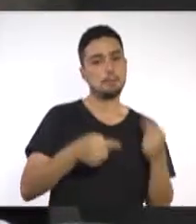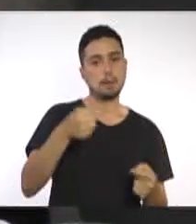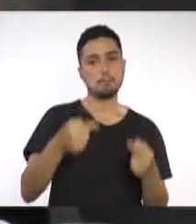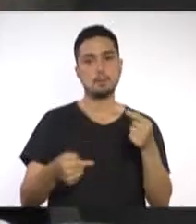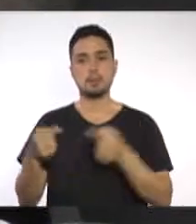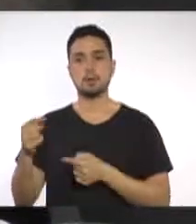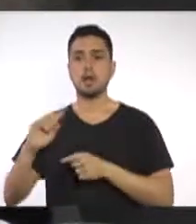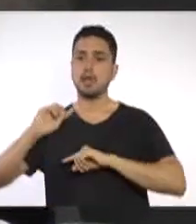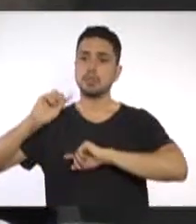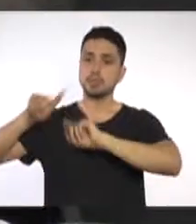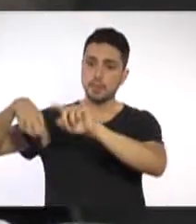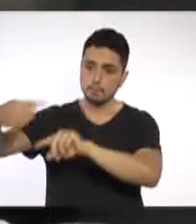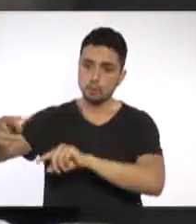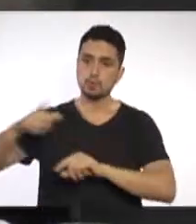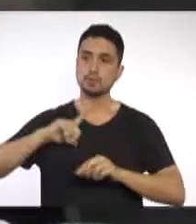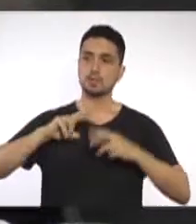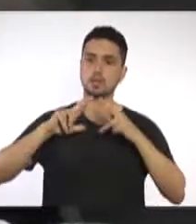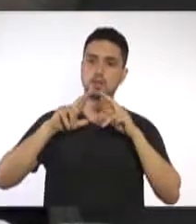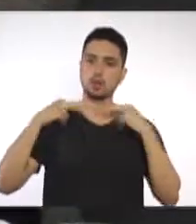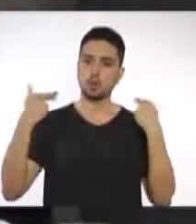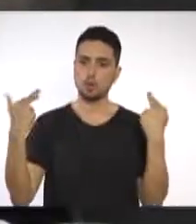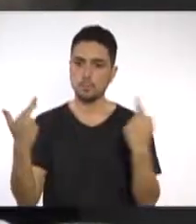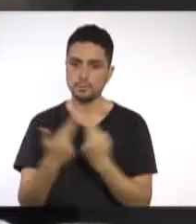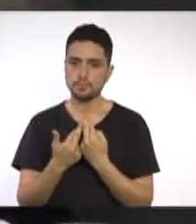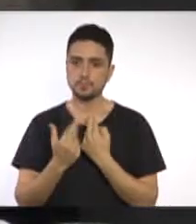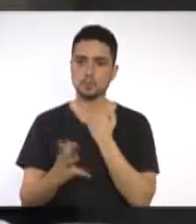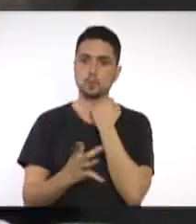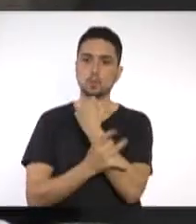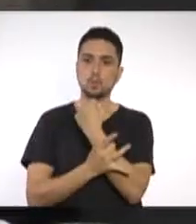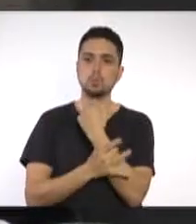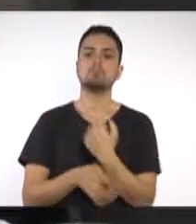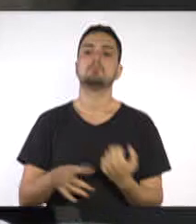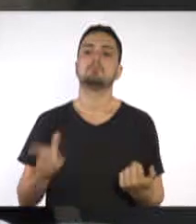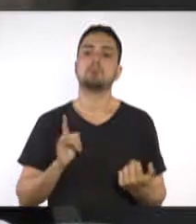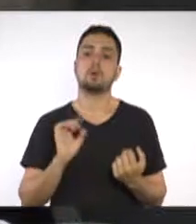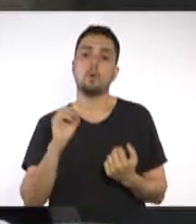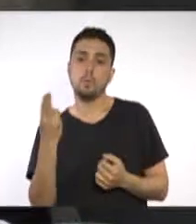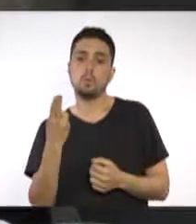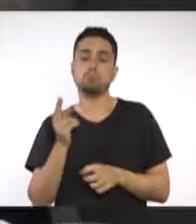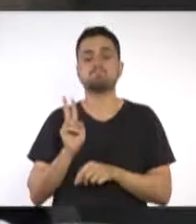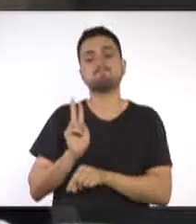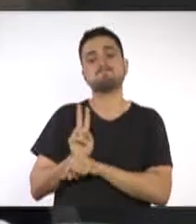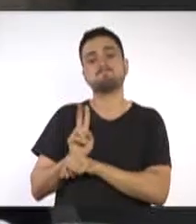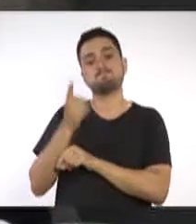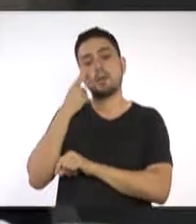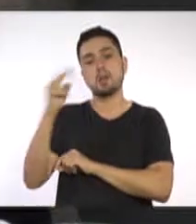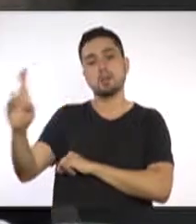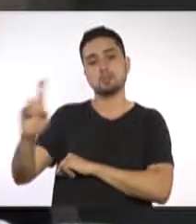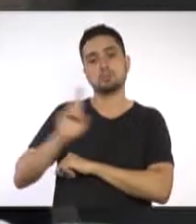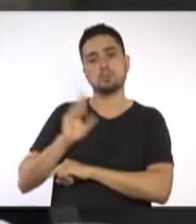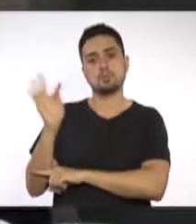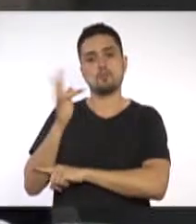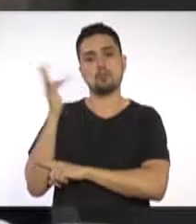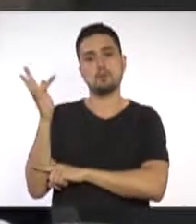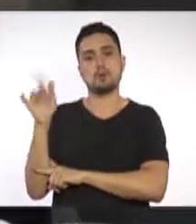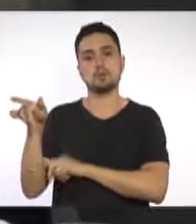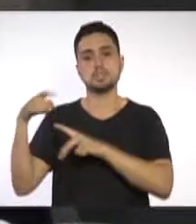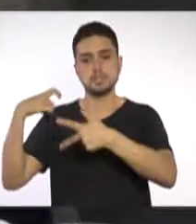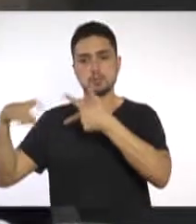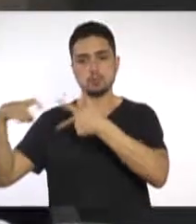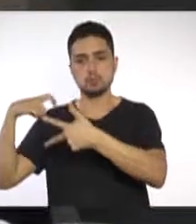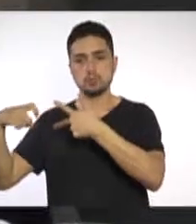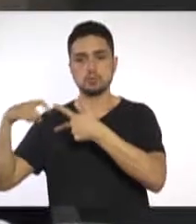posteriori, na Comissão de Segurança, ou mesmo aguardando a resposta formal do Executivo, que é essa que eu acabei de dizer. Nem